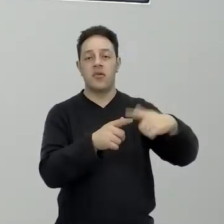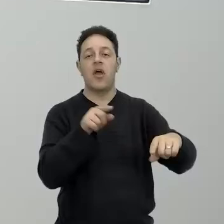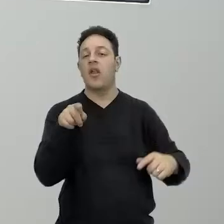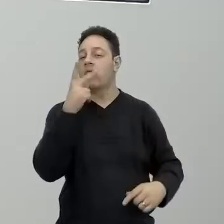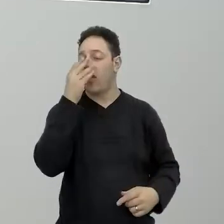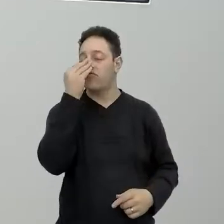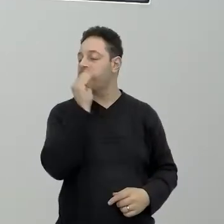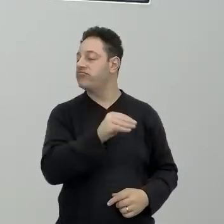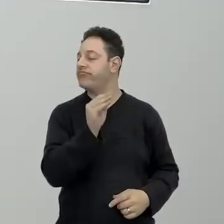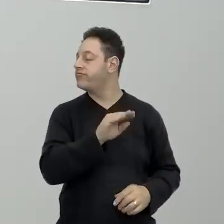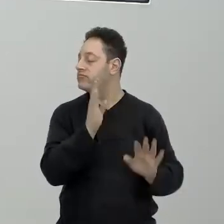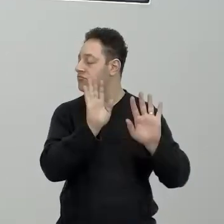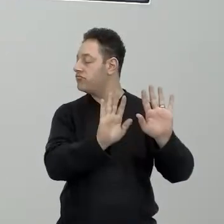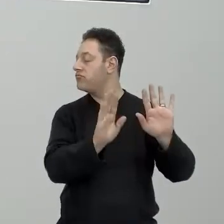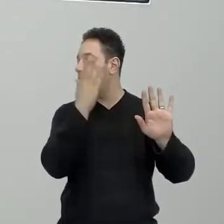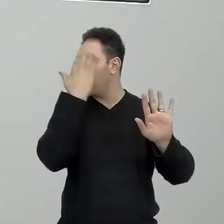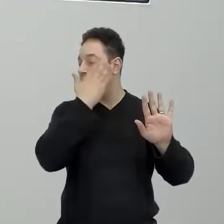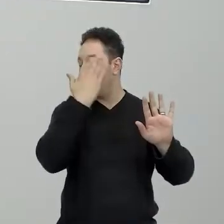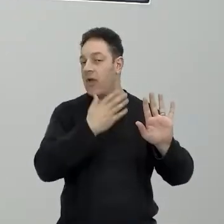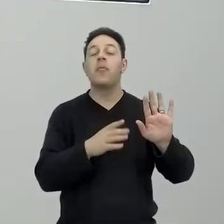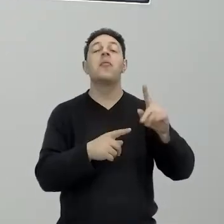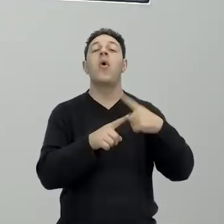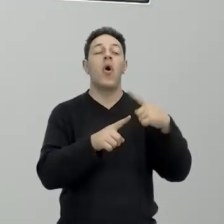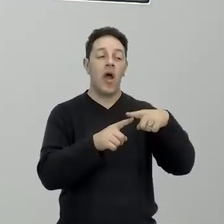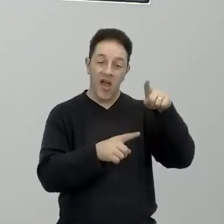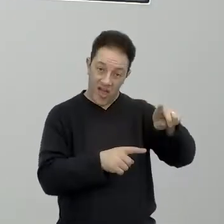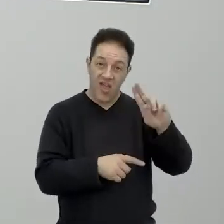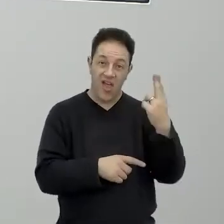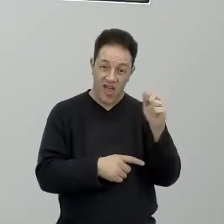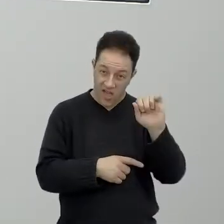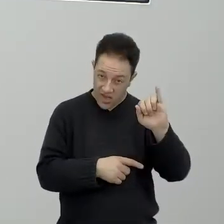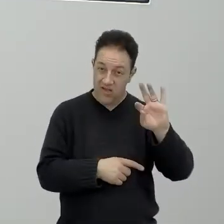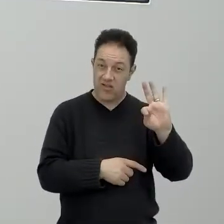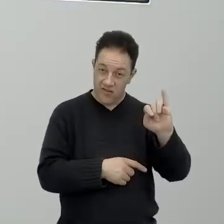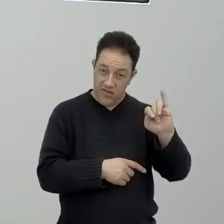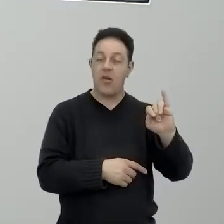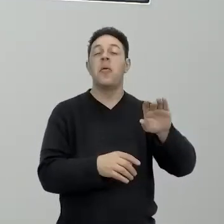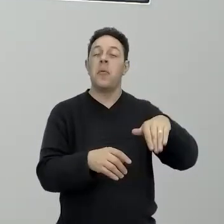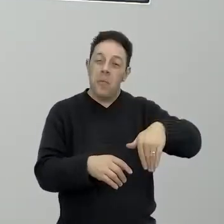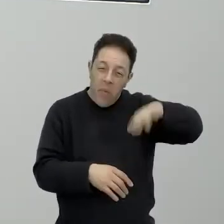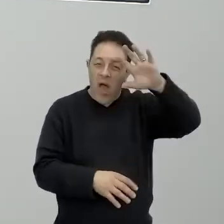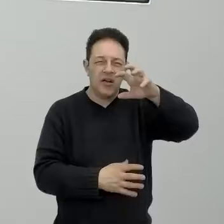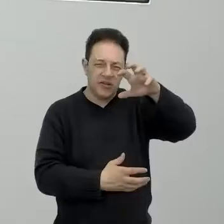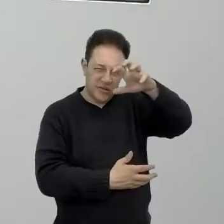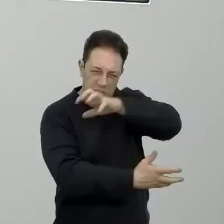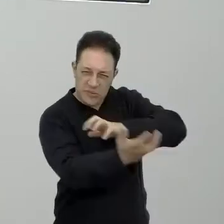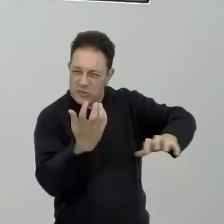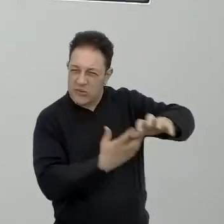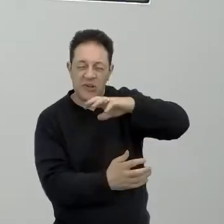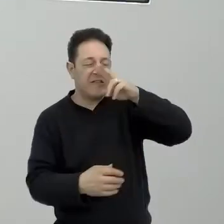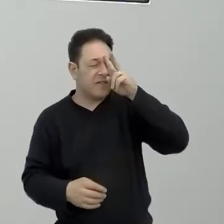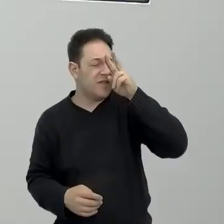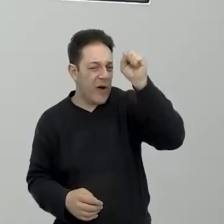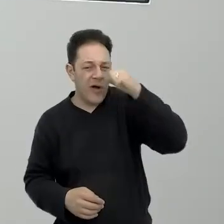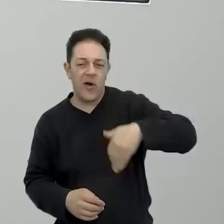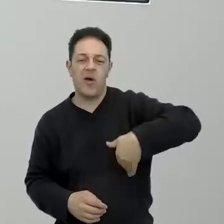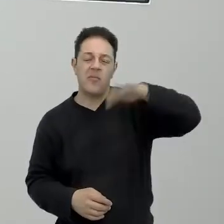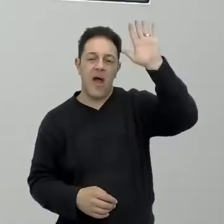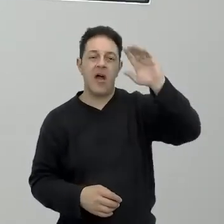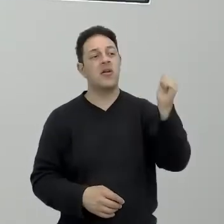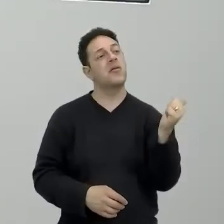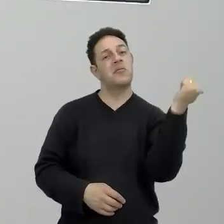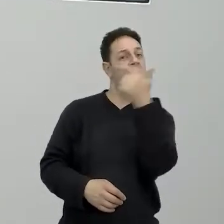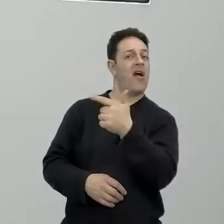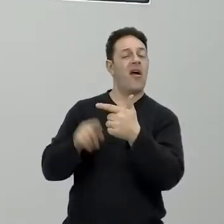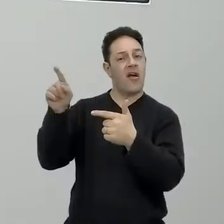que realizou uma revolução até mais radical do que, vamos dizer assim, a Revolução Francesa,